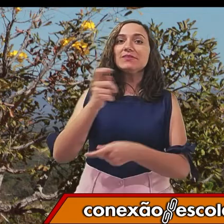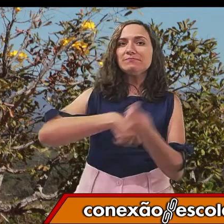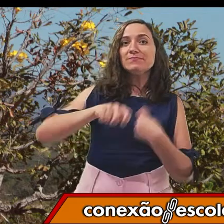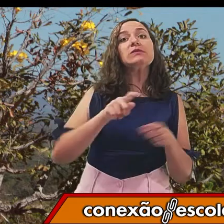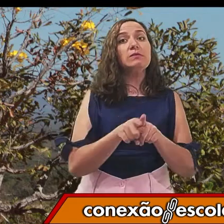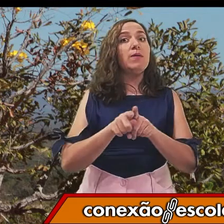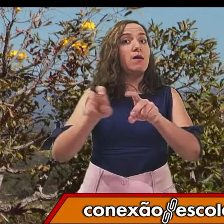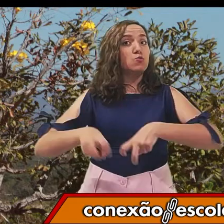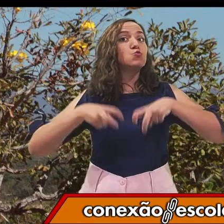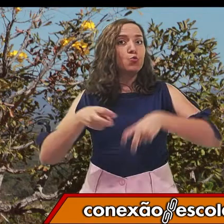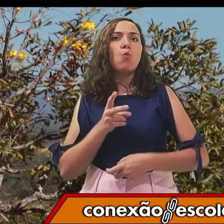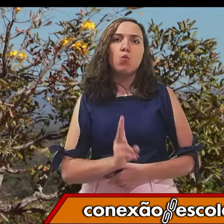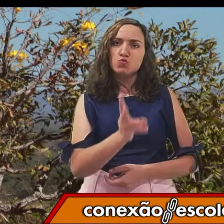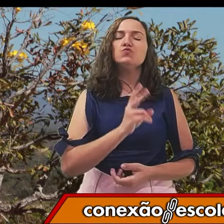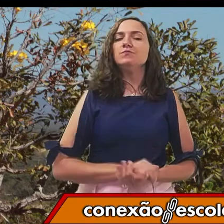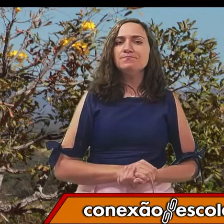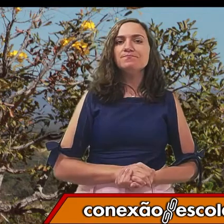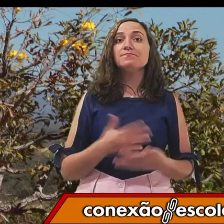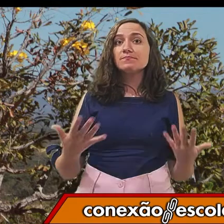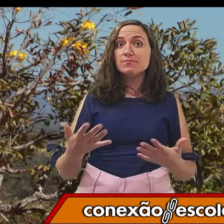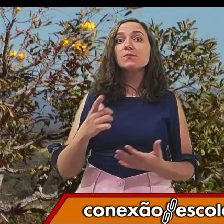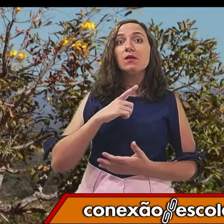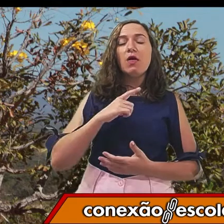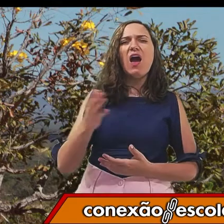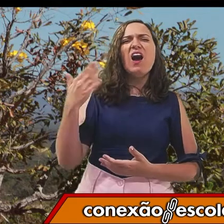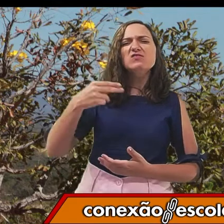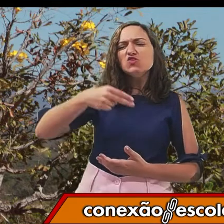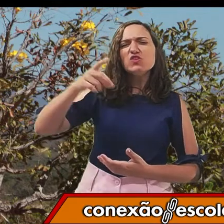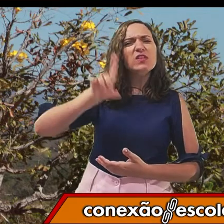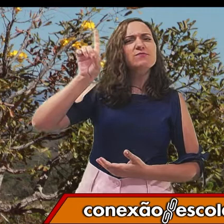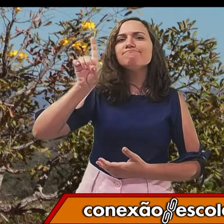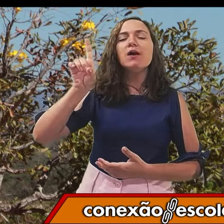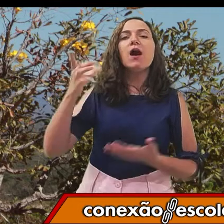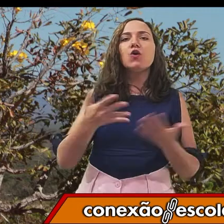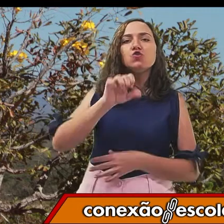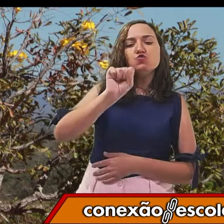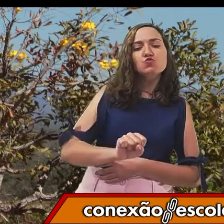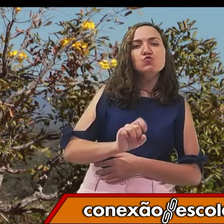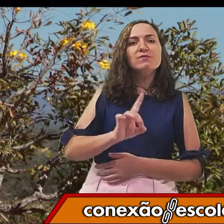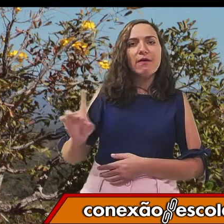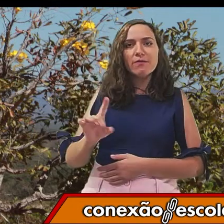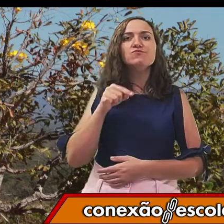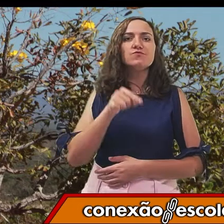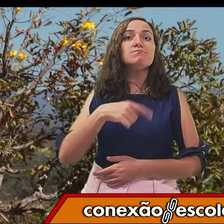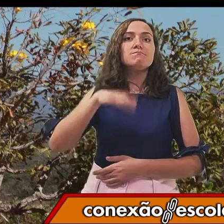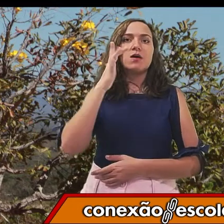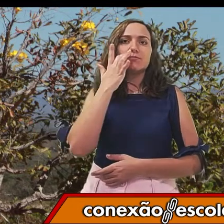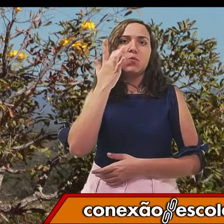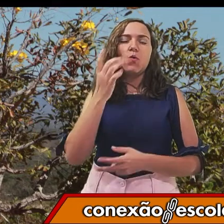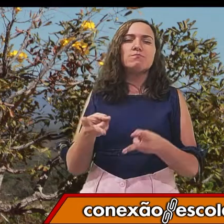O centro econômico transferiu-se do Nordeste para o Sudeste, para facilitar o controle da extração de metais.